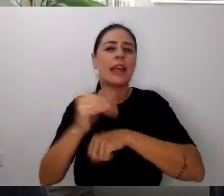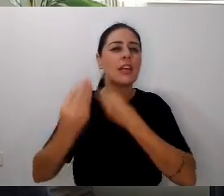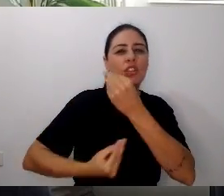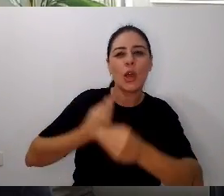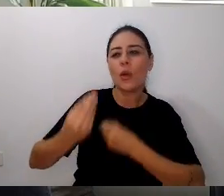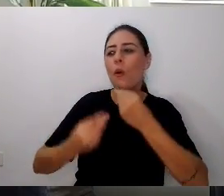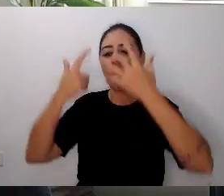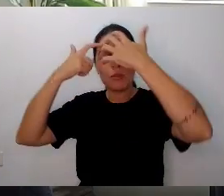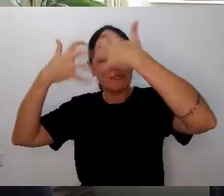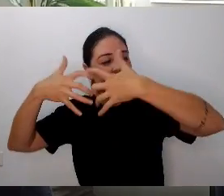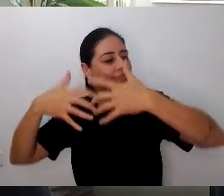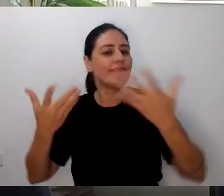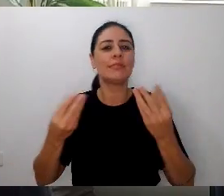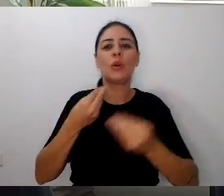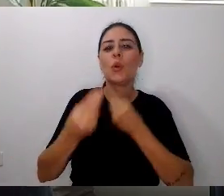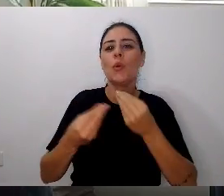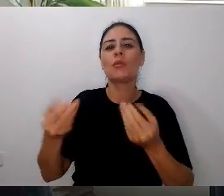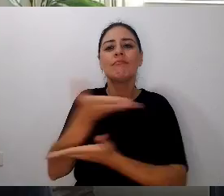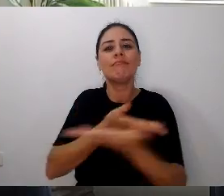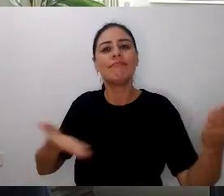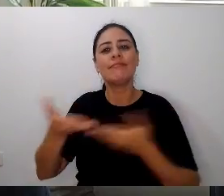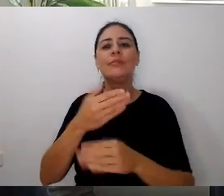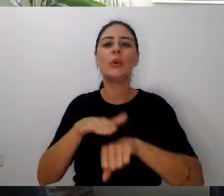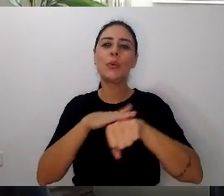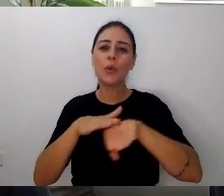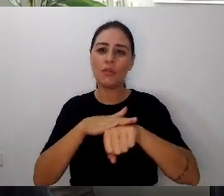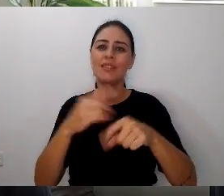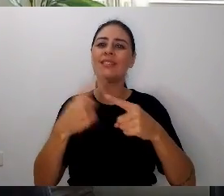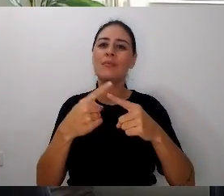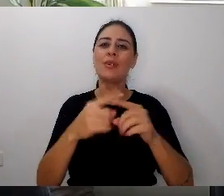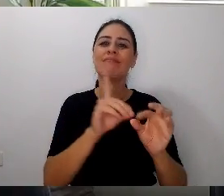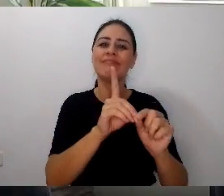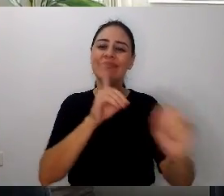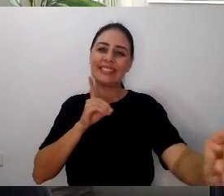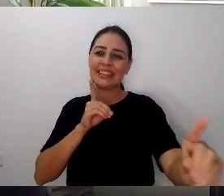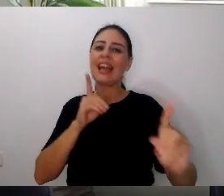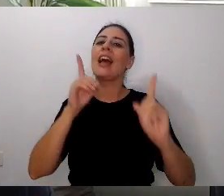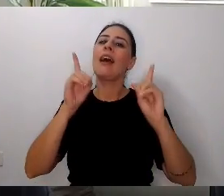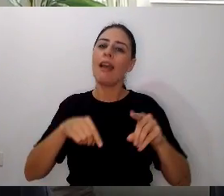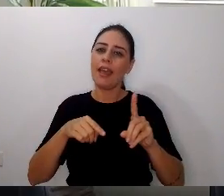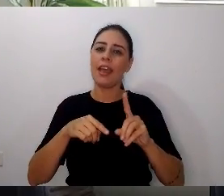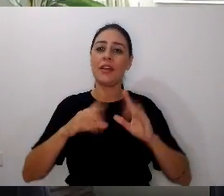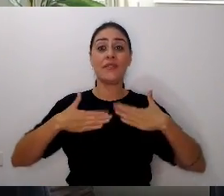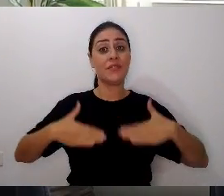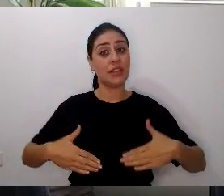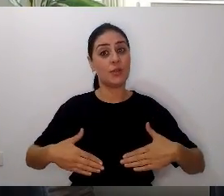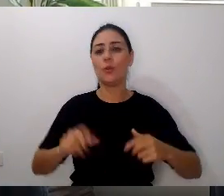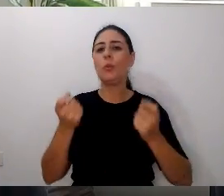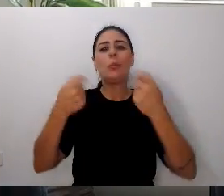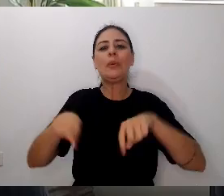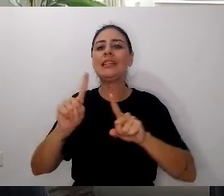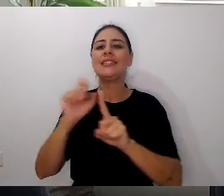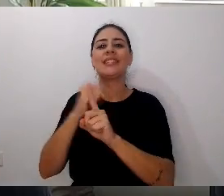para o diálogo, para não ficar nesse isolamento, porque o isolamento ele é físico, né? Ele não precisa ser social. O